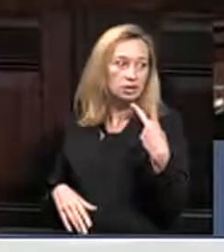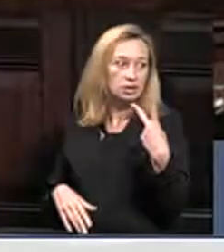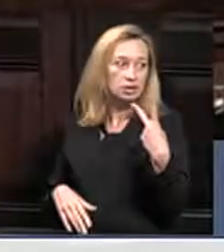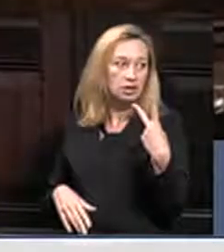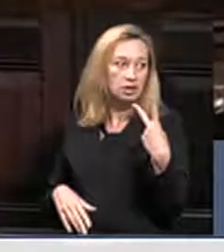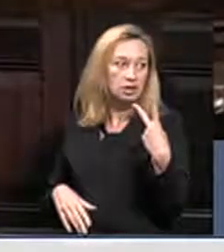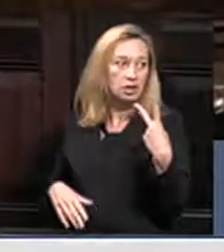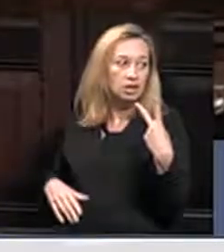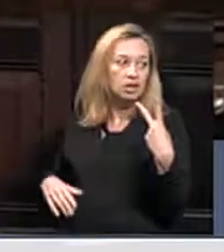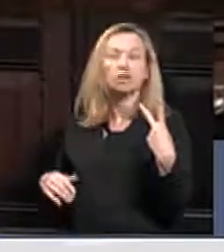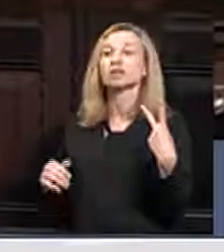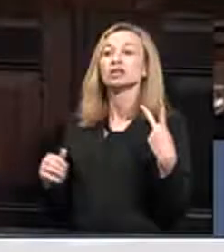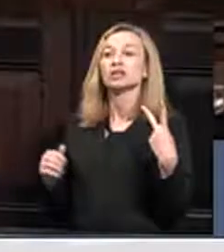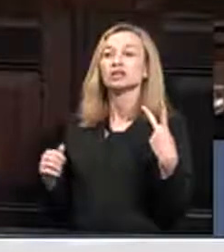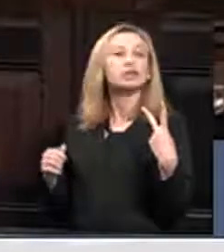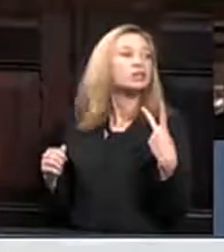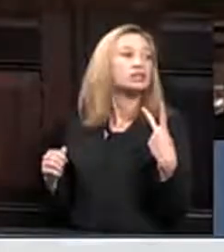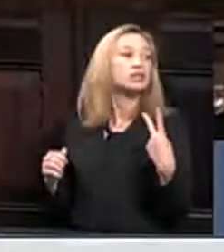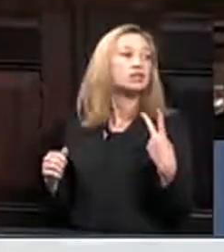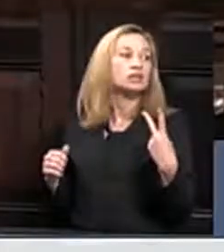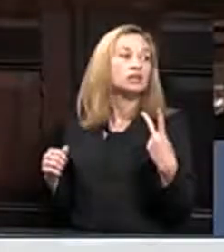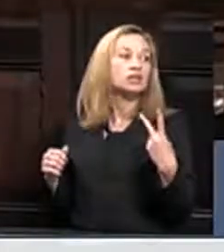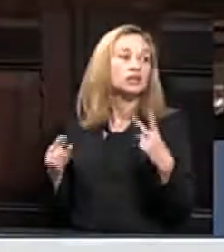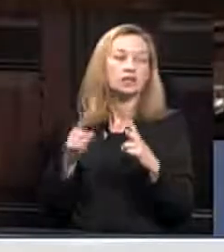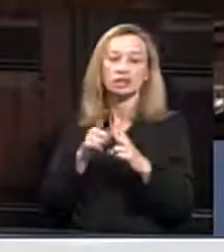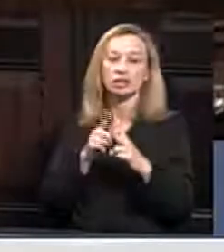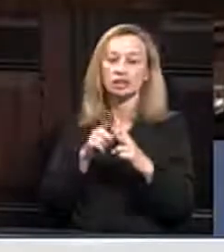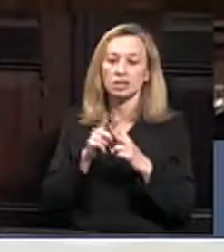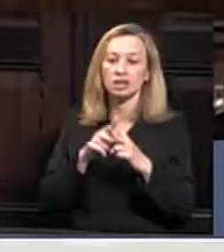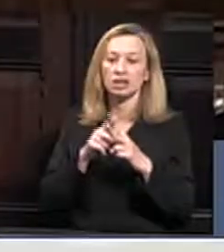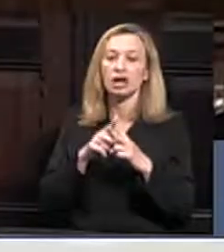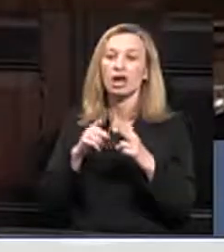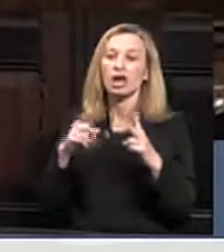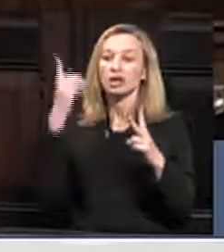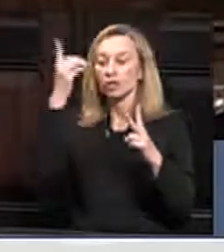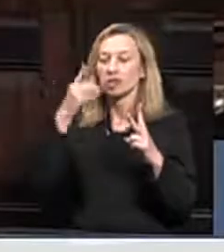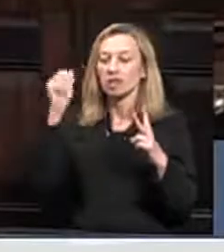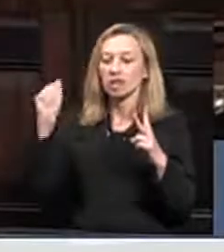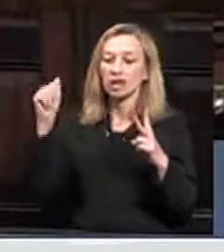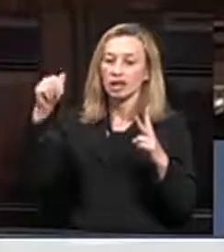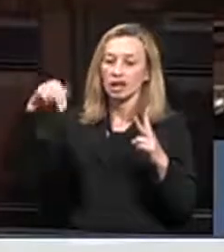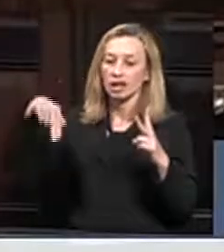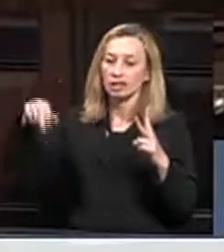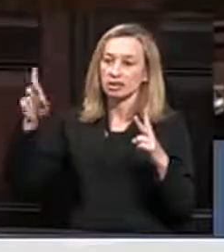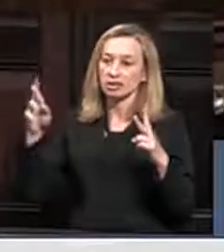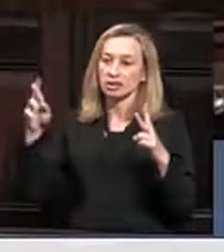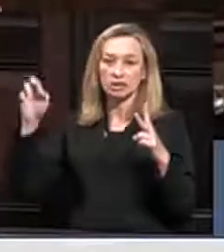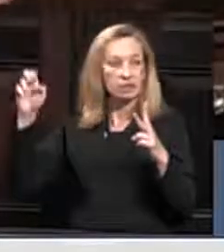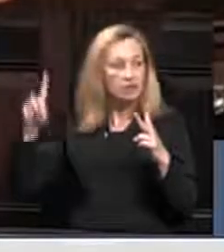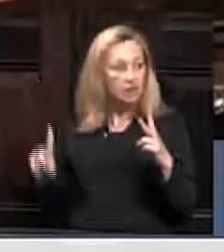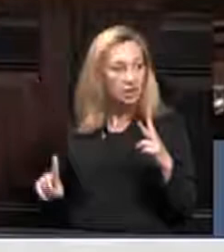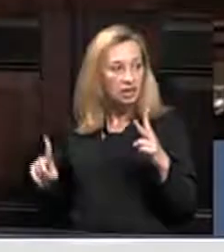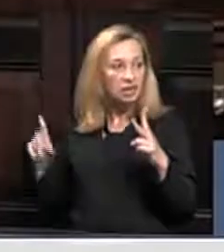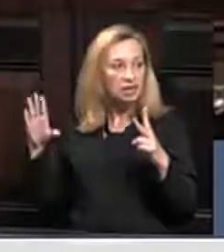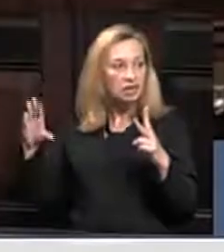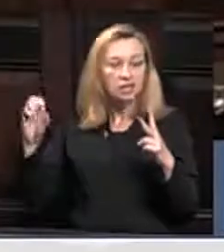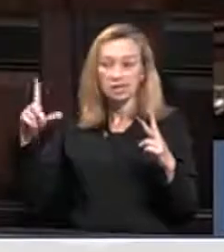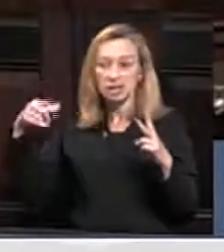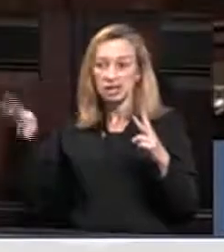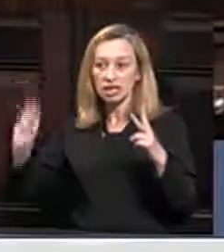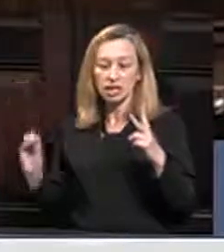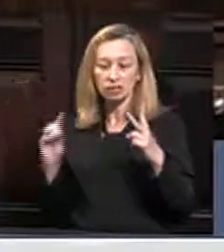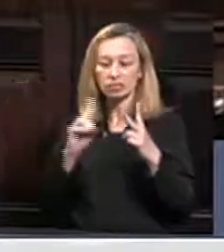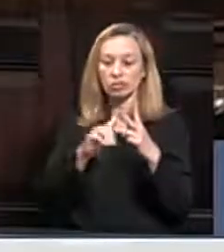André Correia e do deputado André Siciliano. Ambos têm mérito, não os